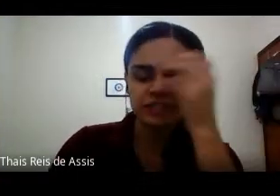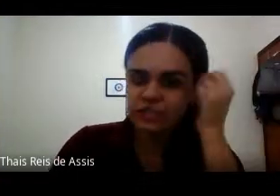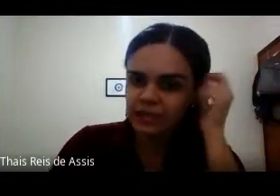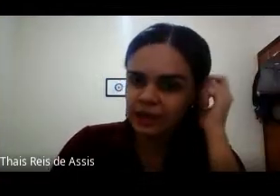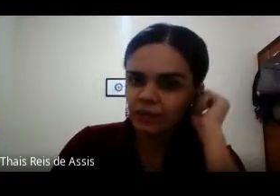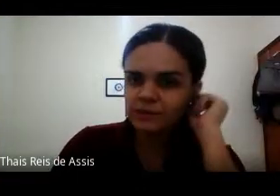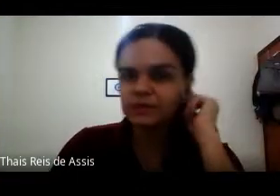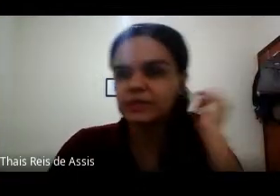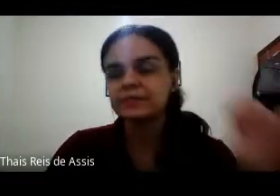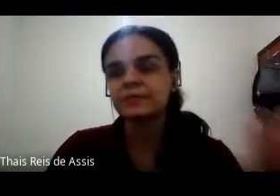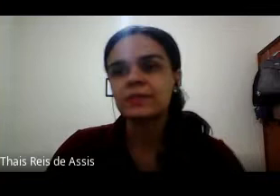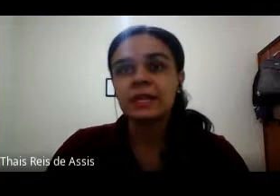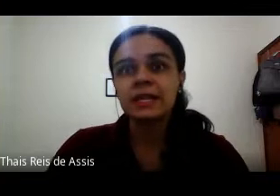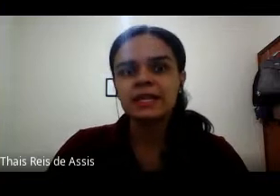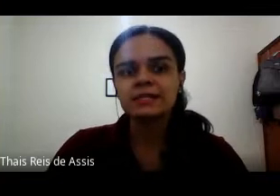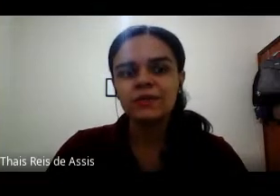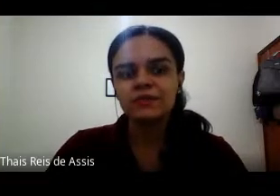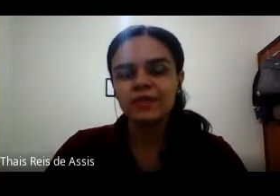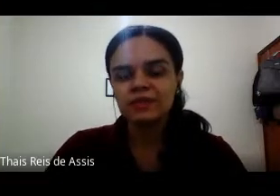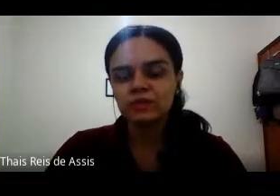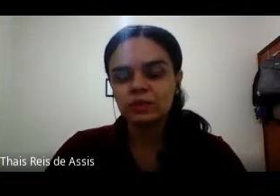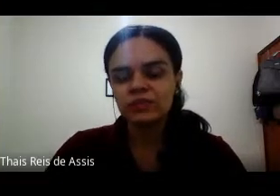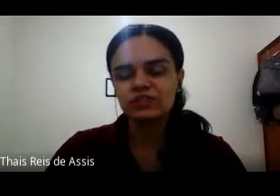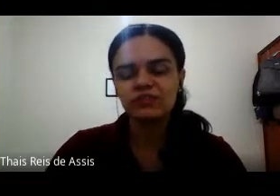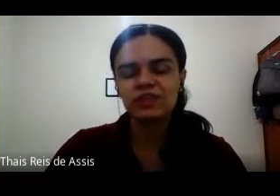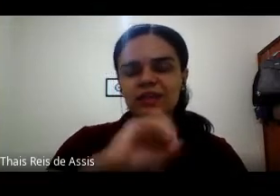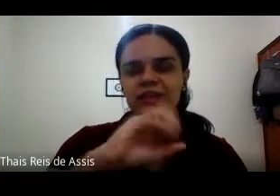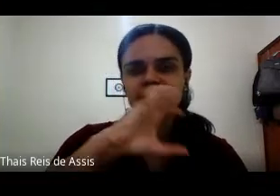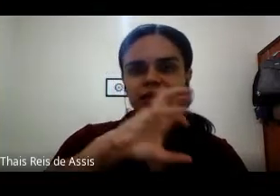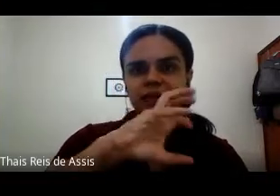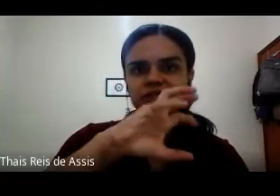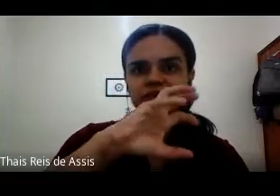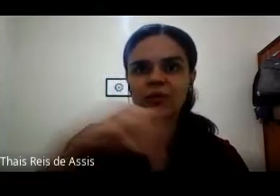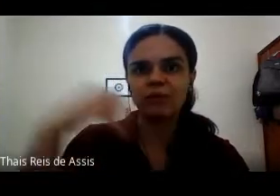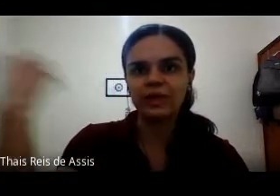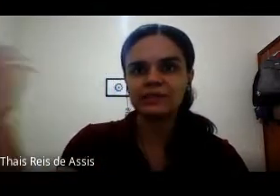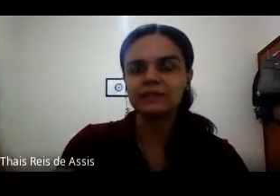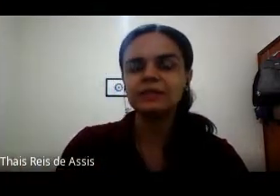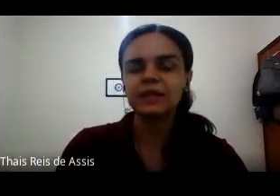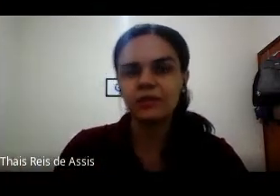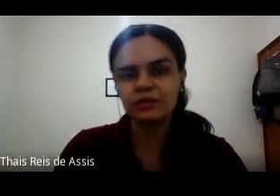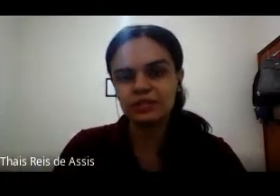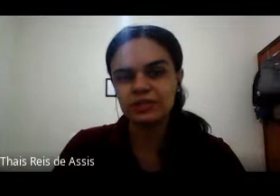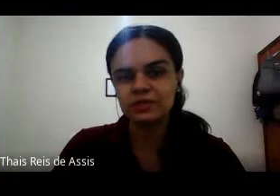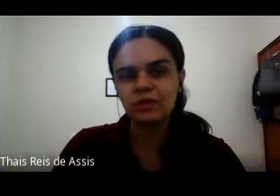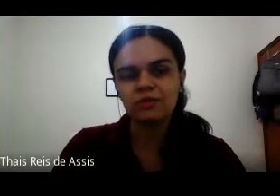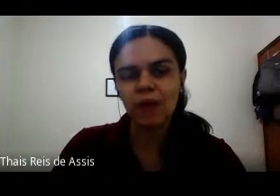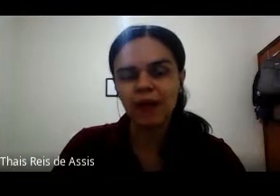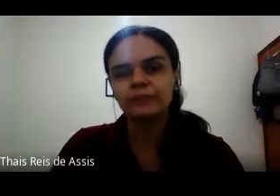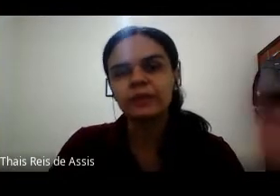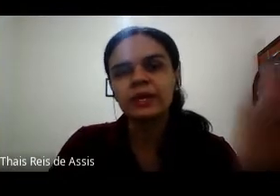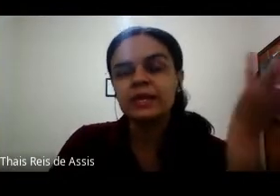incorporada, a gente tem algumas mudanças. E nesse contexto, quando a gente vê que a gente vê a incorporação da tecnologia desse